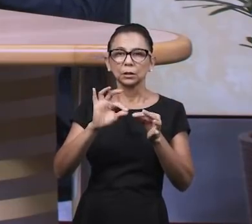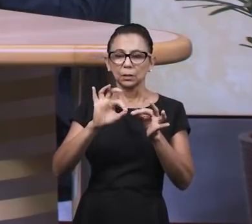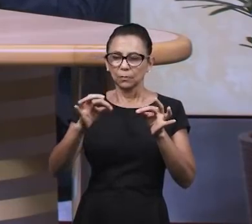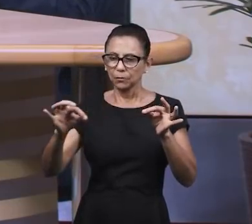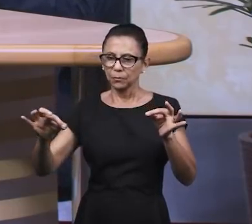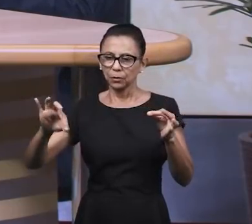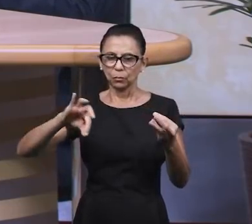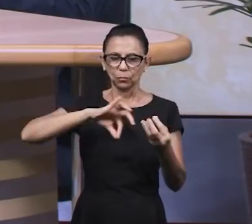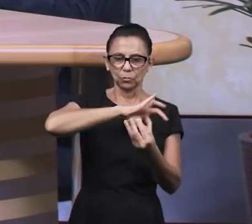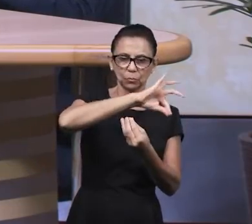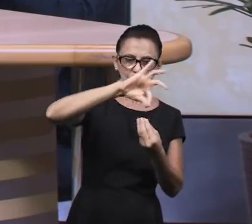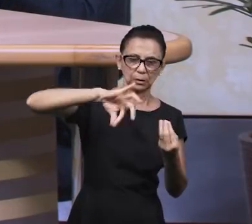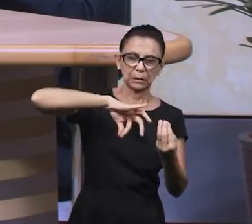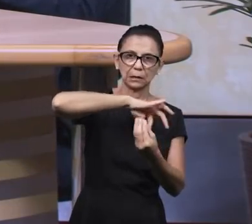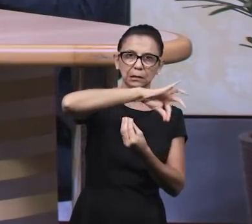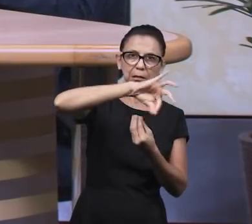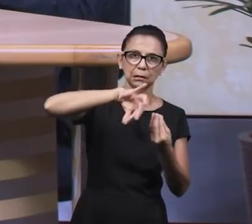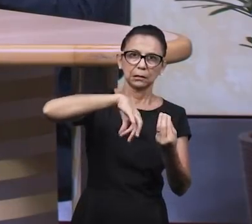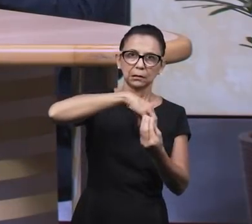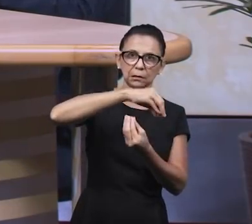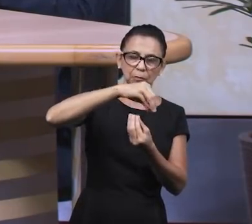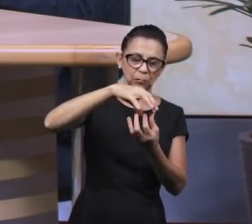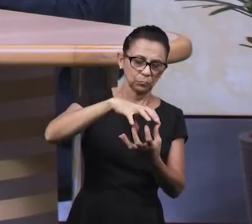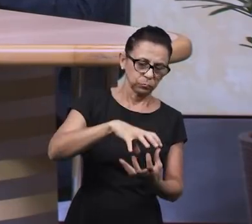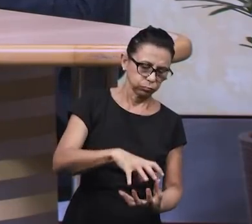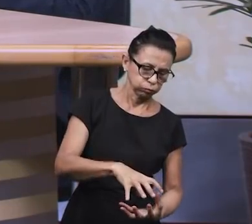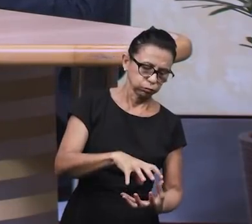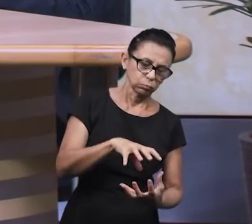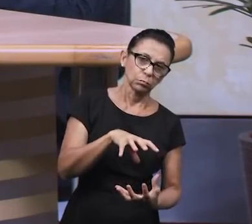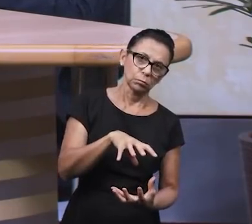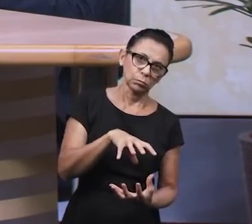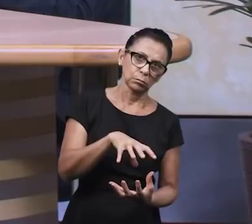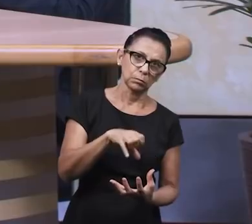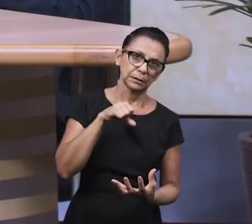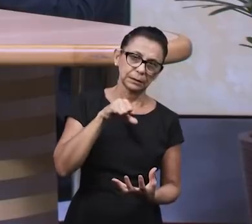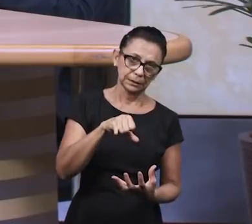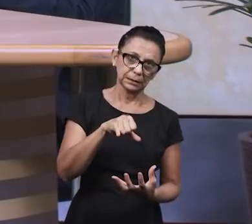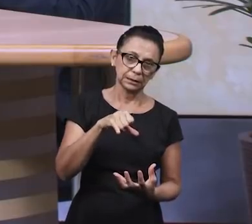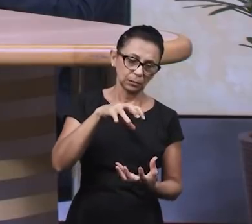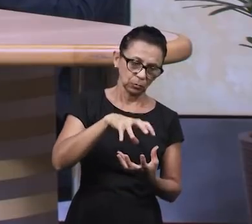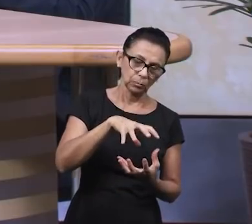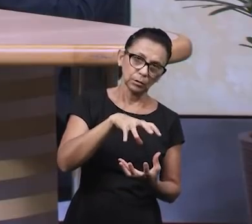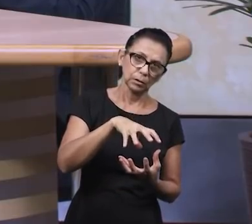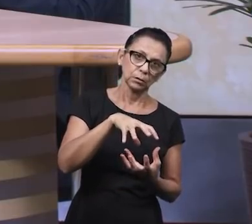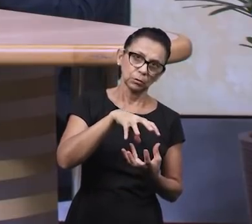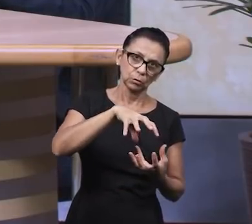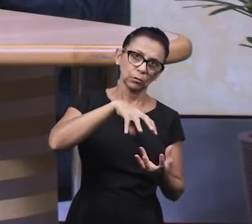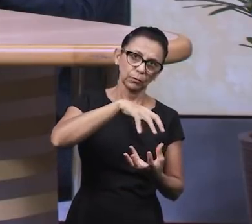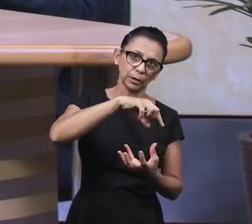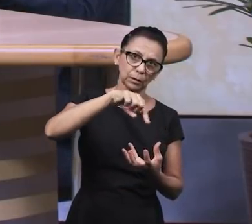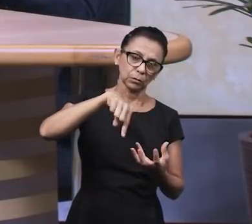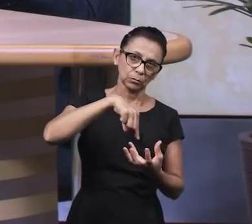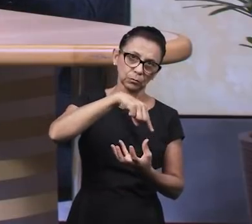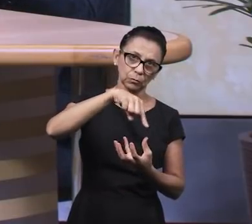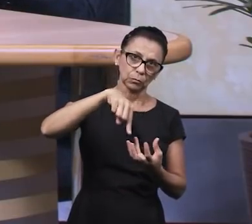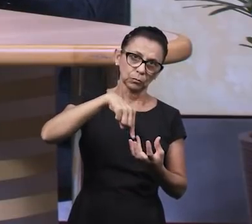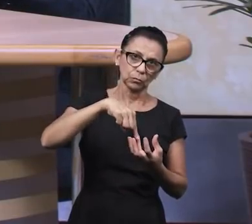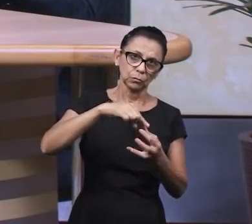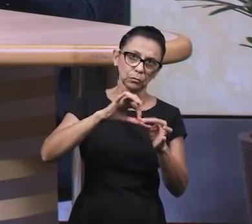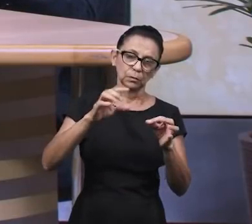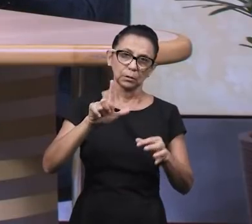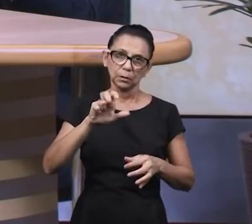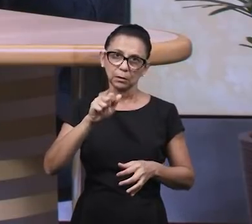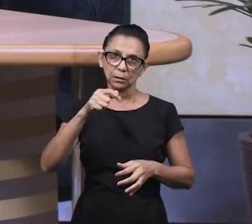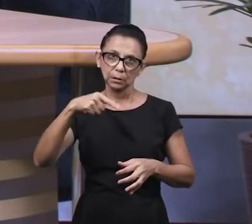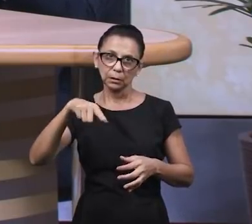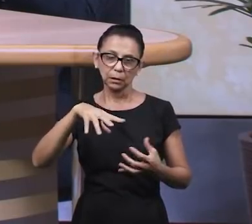velo de lã, ele iria pendurar aquele velo de lã. E se aquele velo de lã estivesse ali